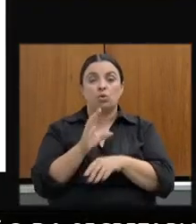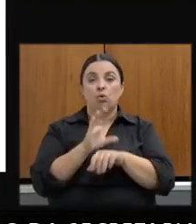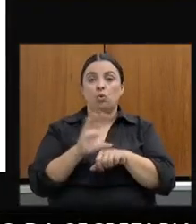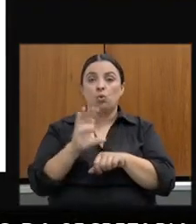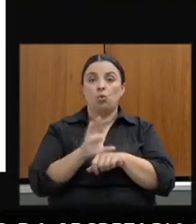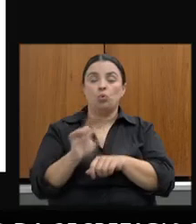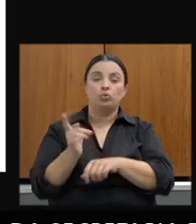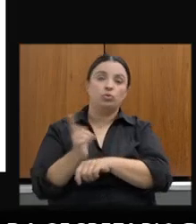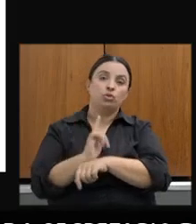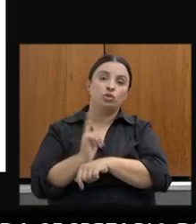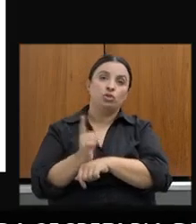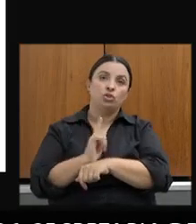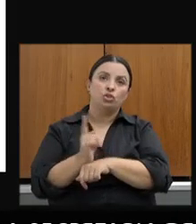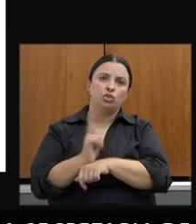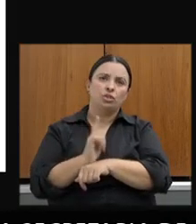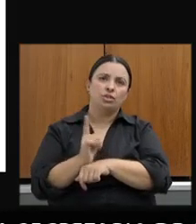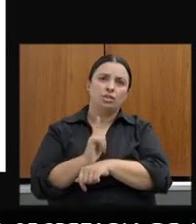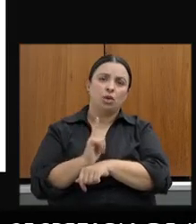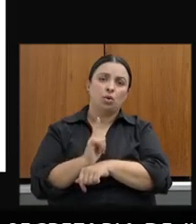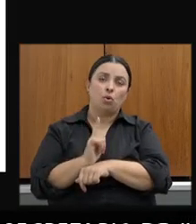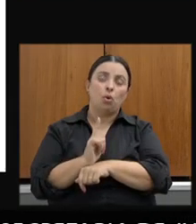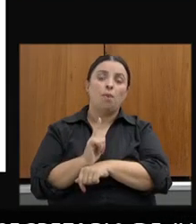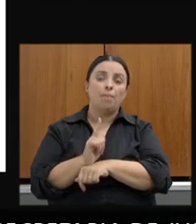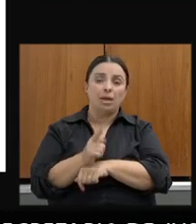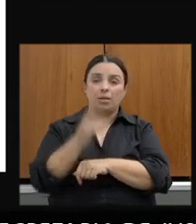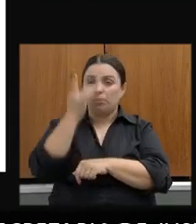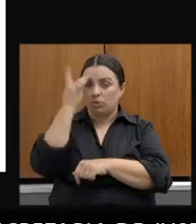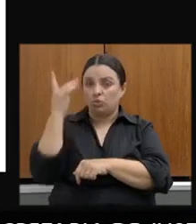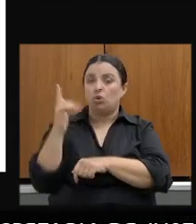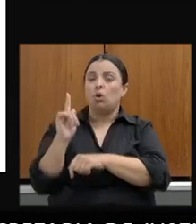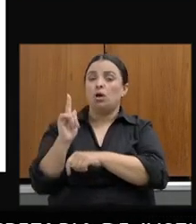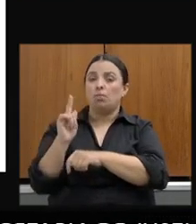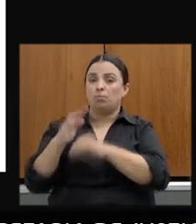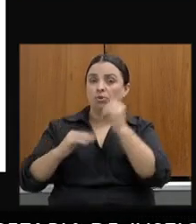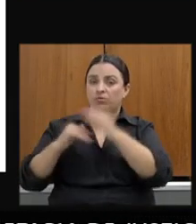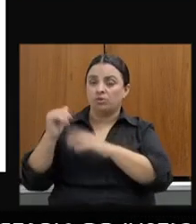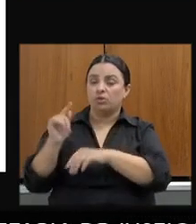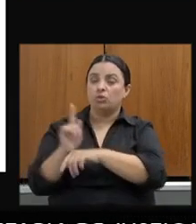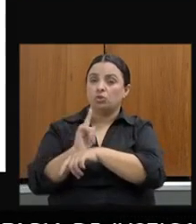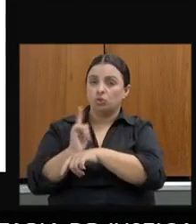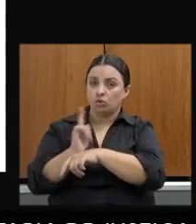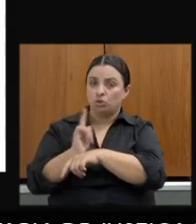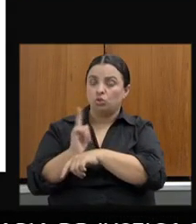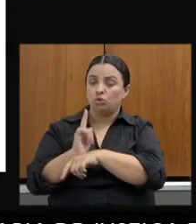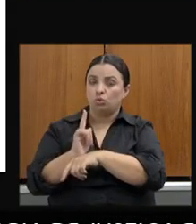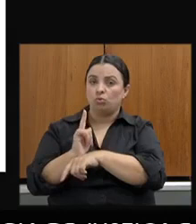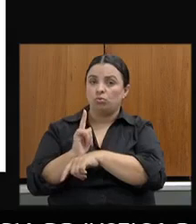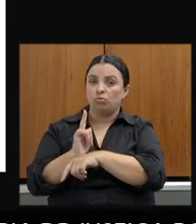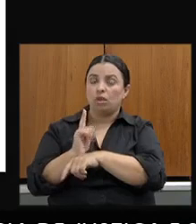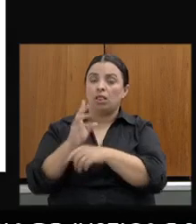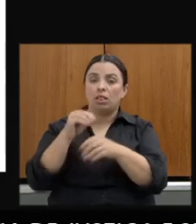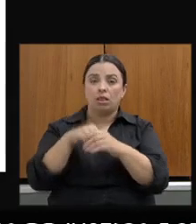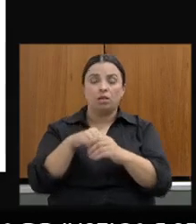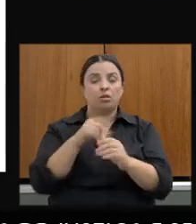curso de Gestão para os gestores da Polícia Civil Dra